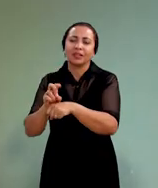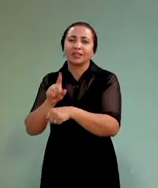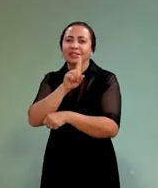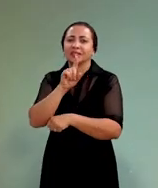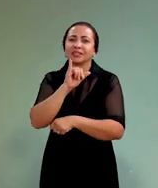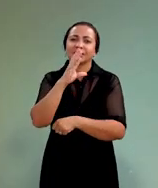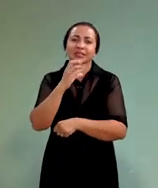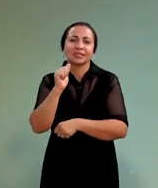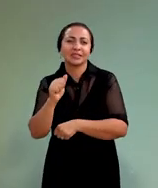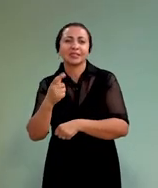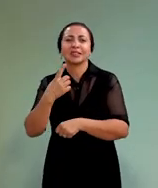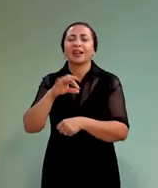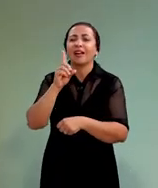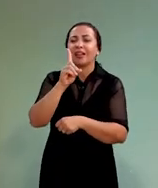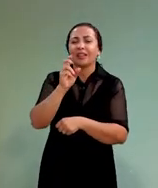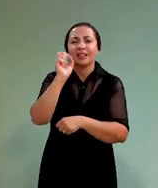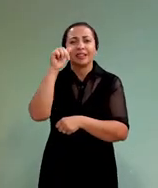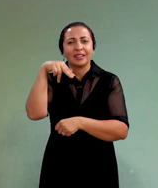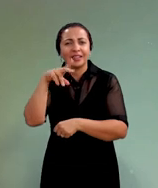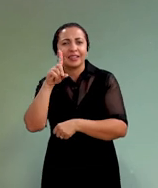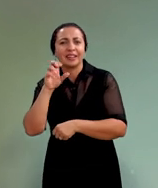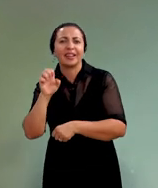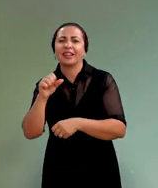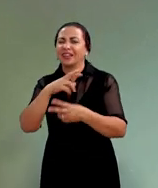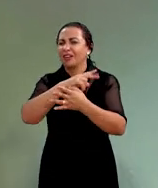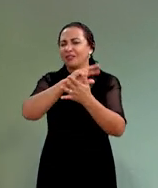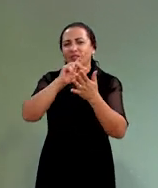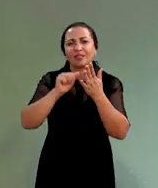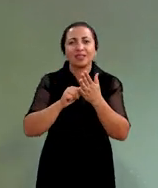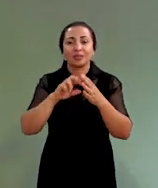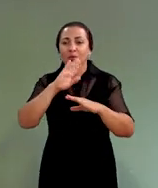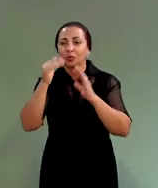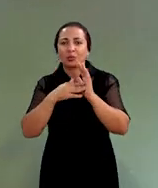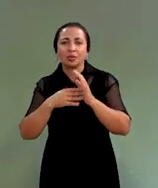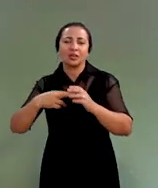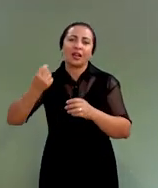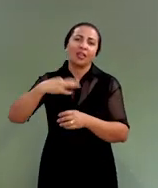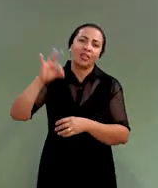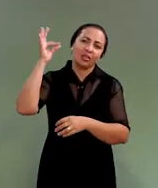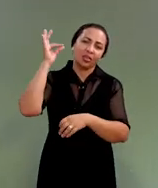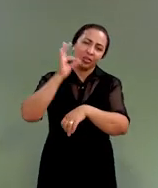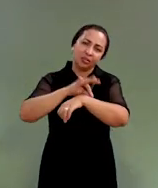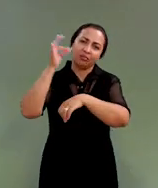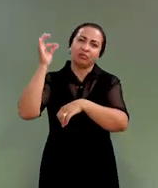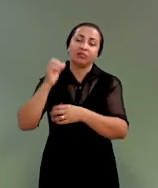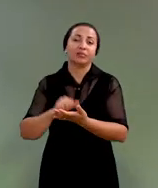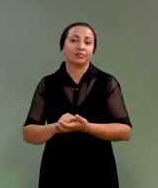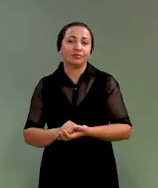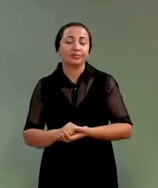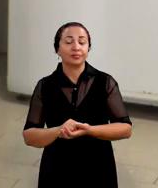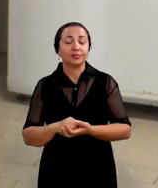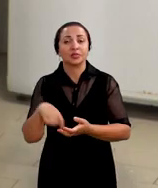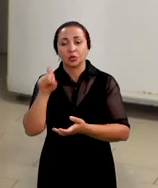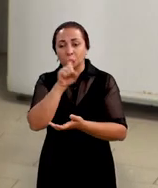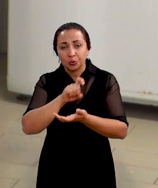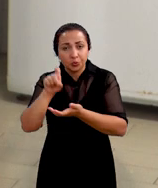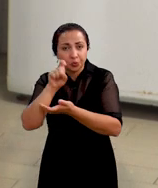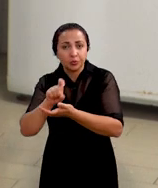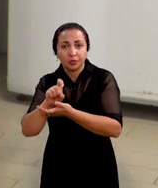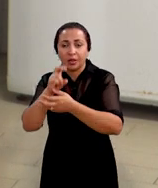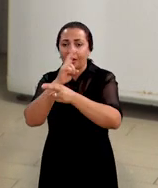arboviroses, tanto zika, dengue, chikungunya, todas elas que são transmitidas por Aedes aegypti.